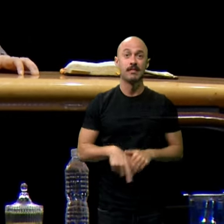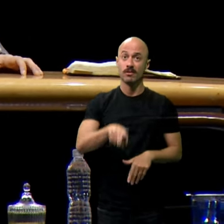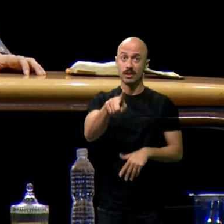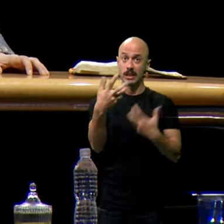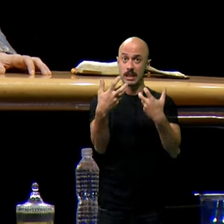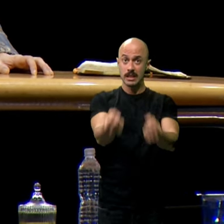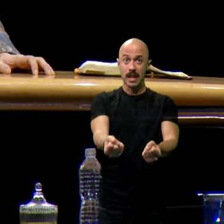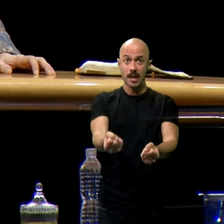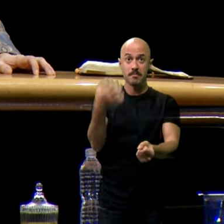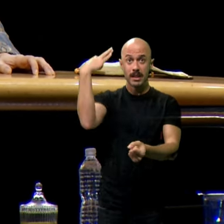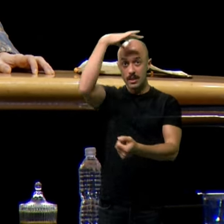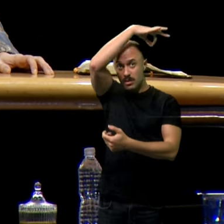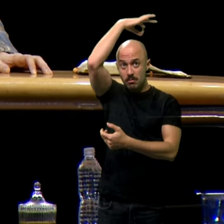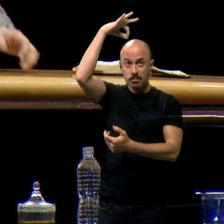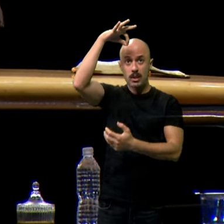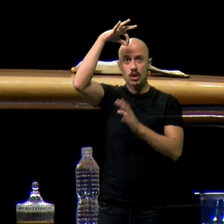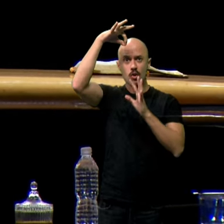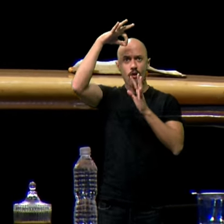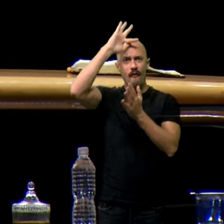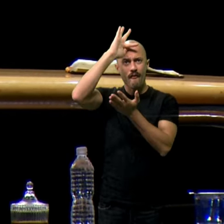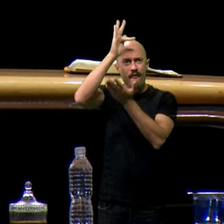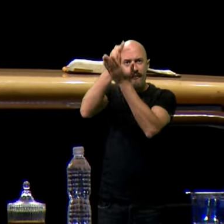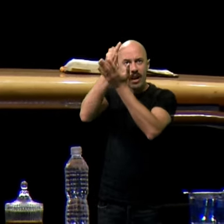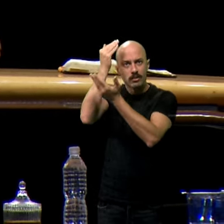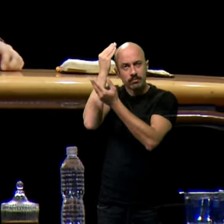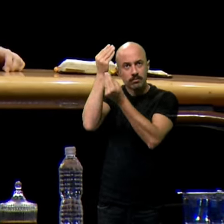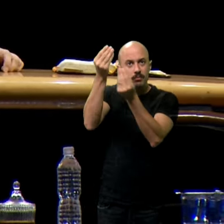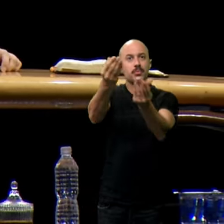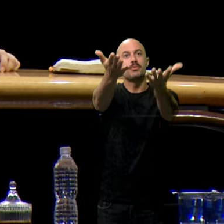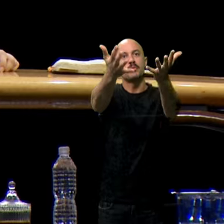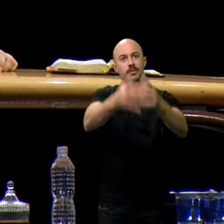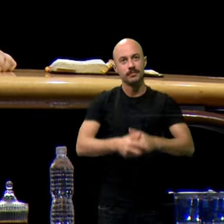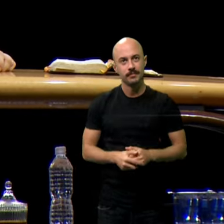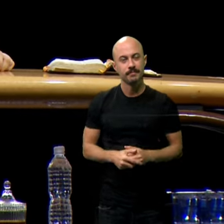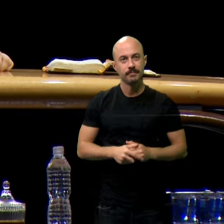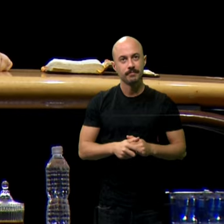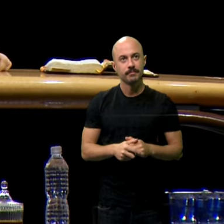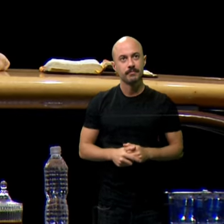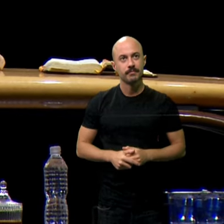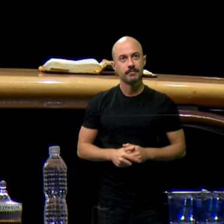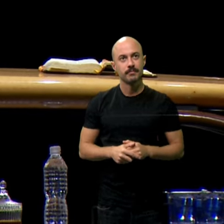É o dia, é a hora. É transferível.